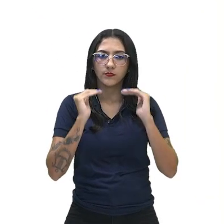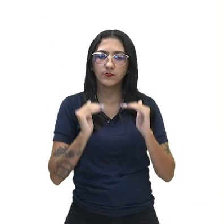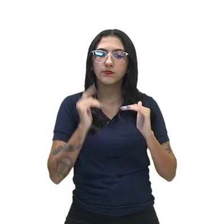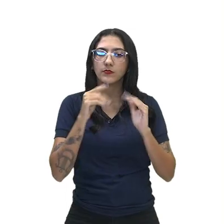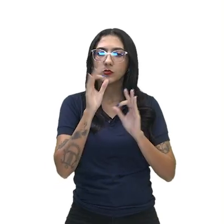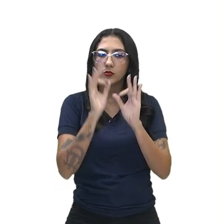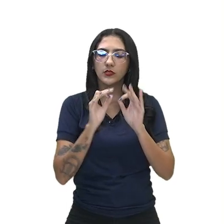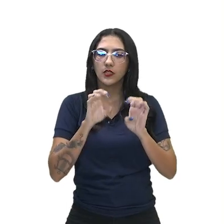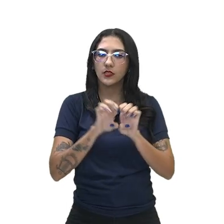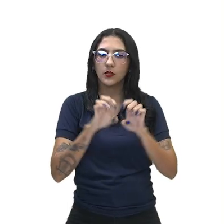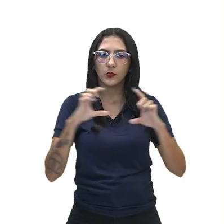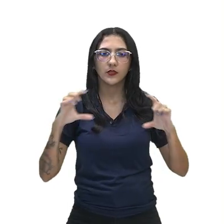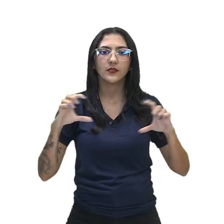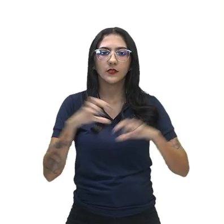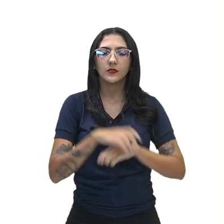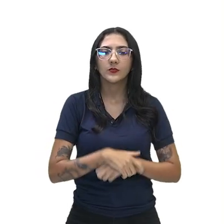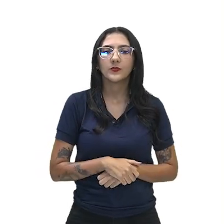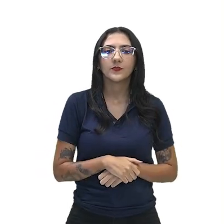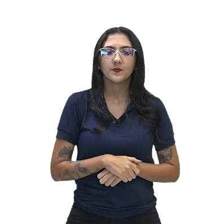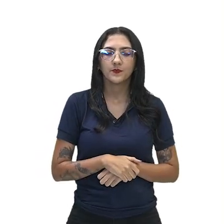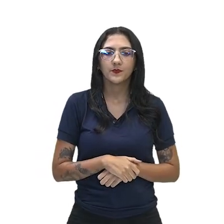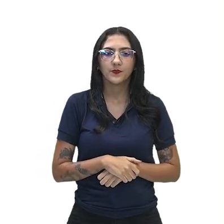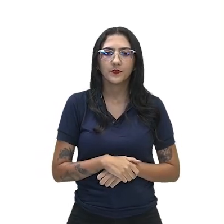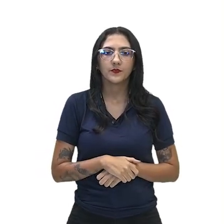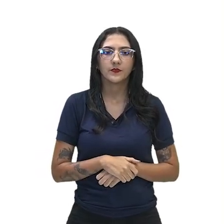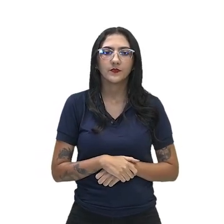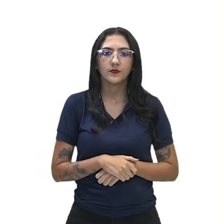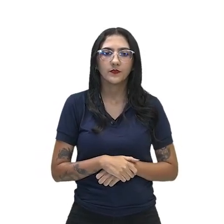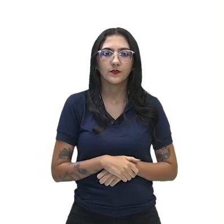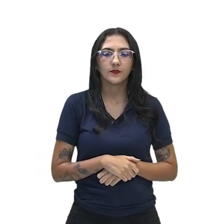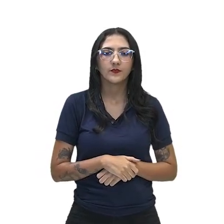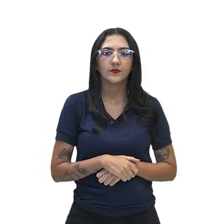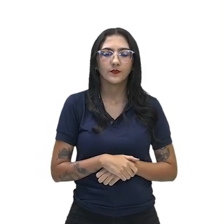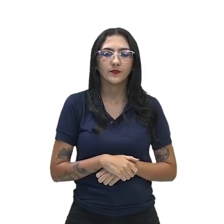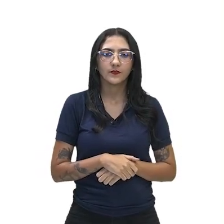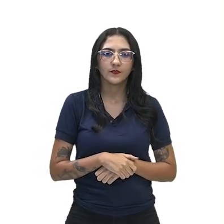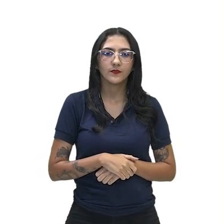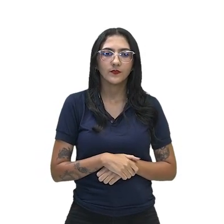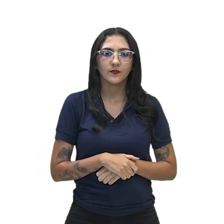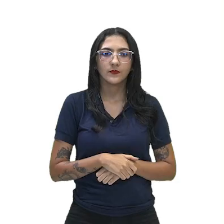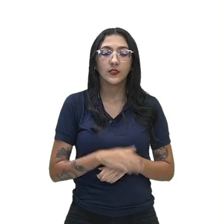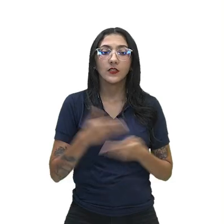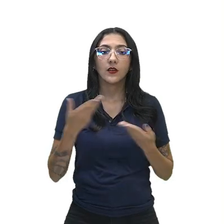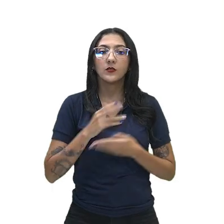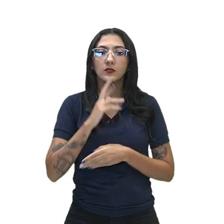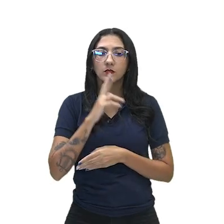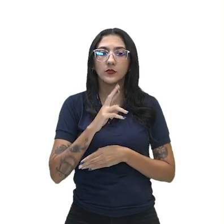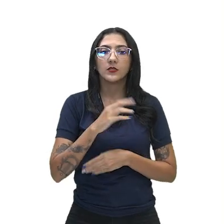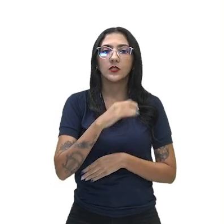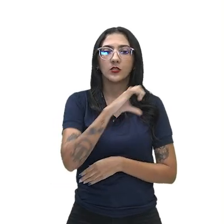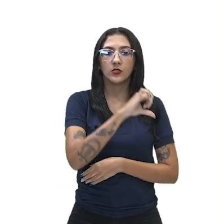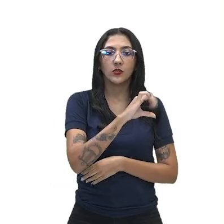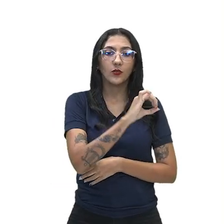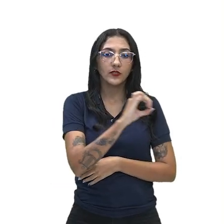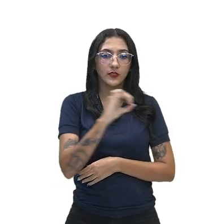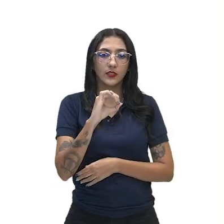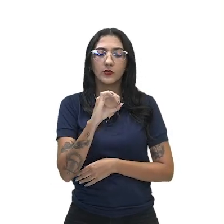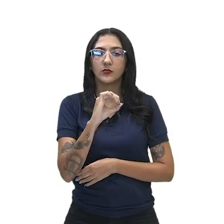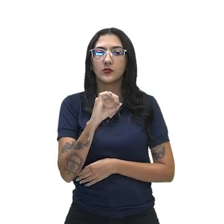equação, tá bom? 2.500 menos 1.600, nós temos então 900 como